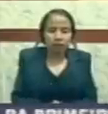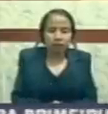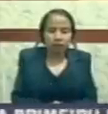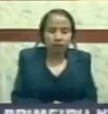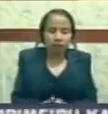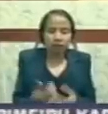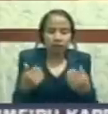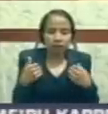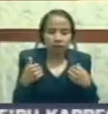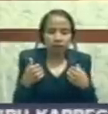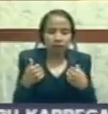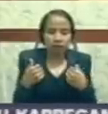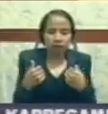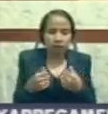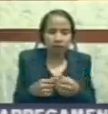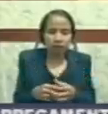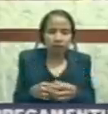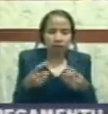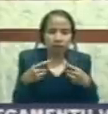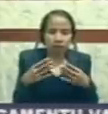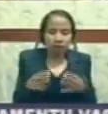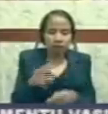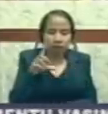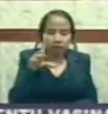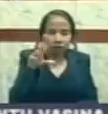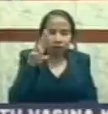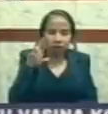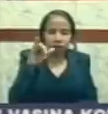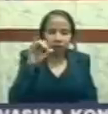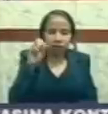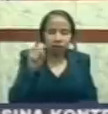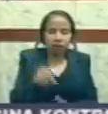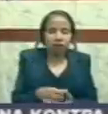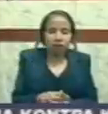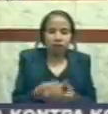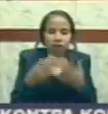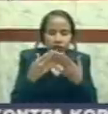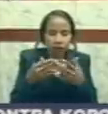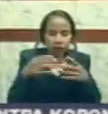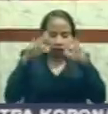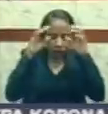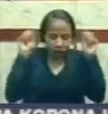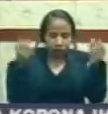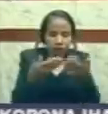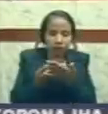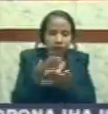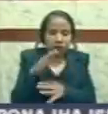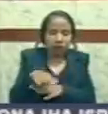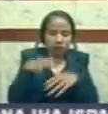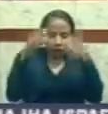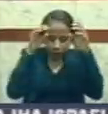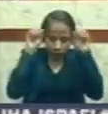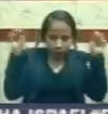Se ia estar na intervenção, ele é distinto deputado Luiz Roberto. Obrigado, Sr. Presidente. Boa tarde, Sr.